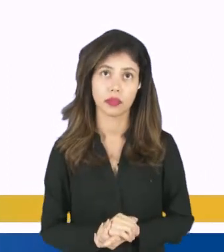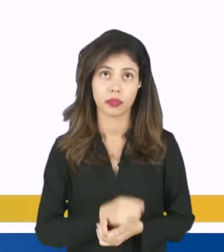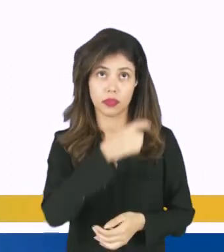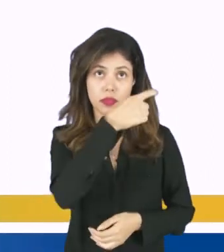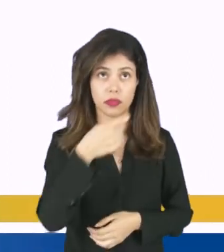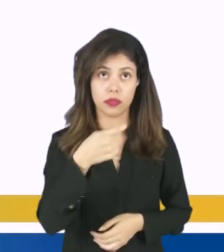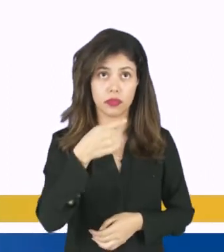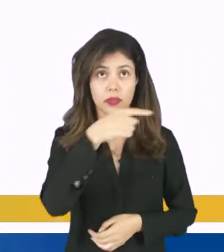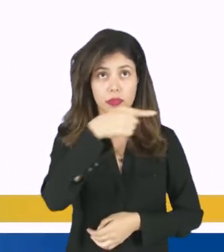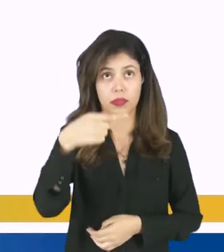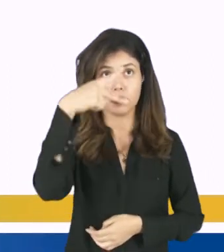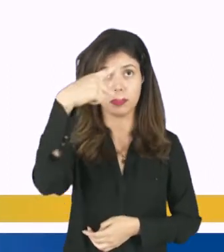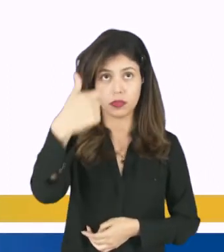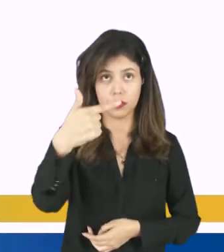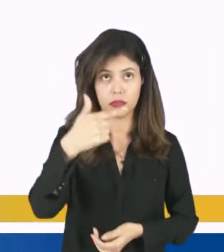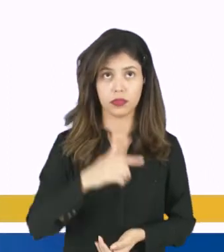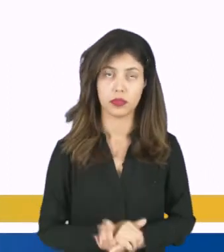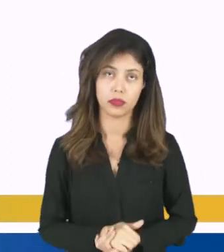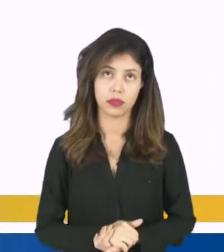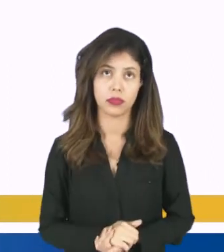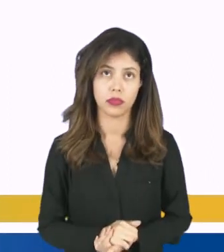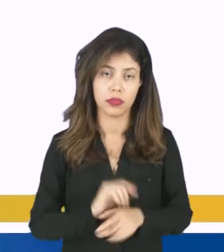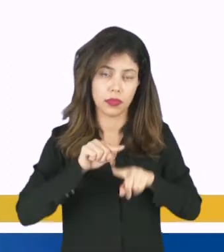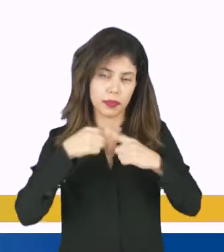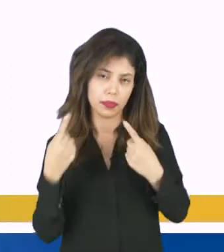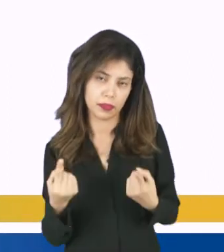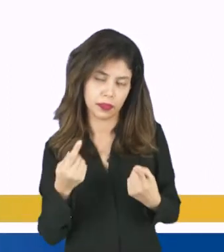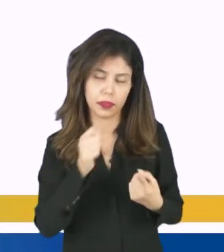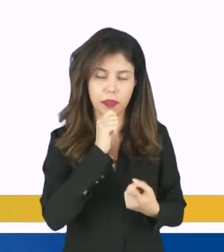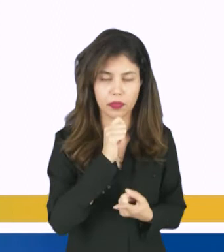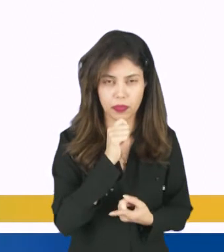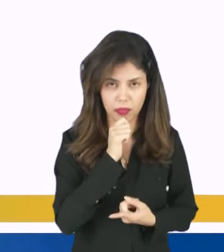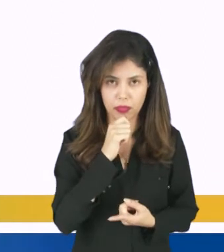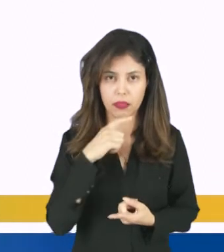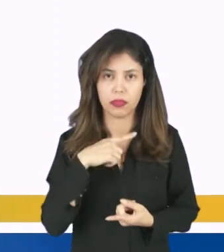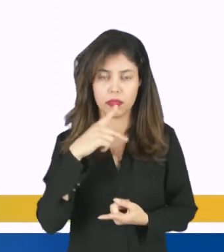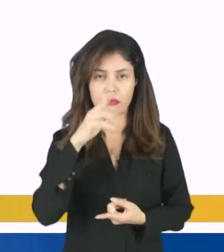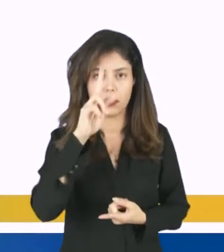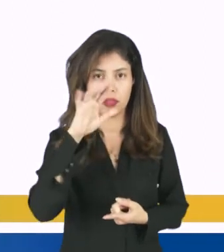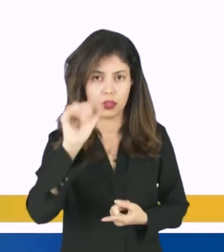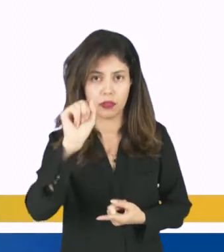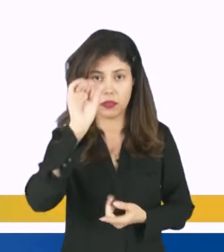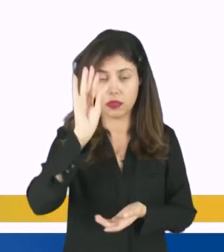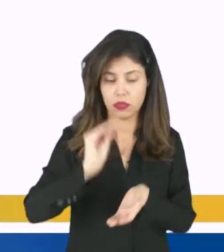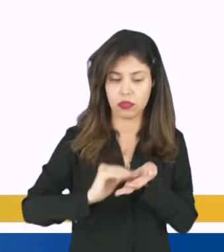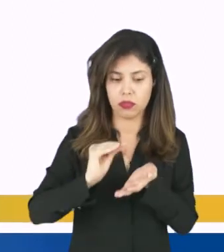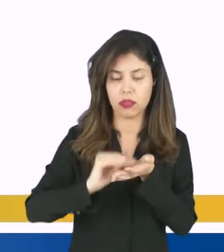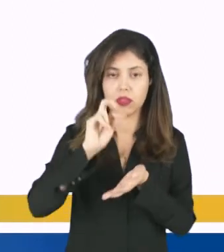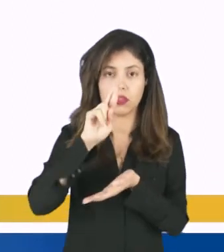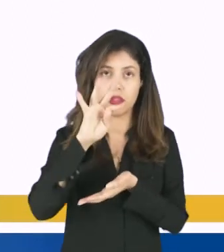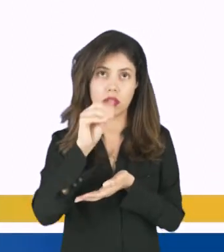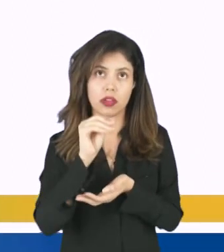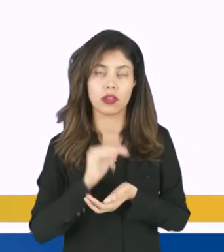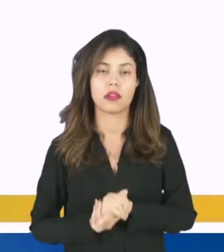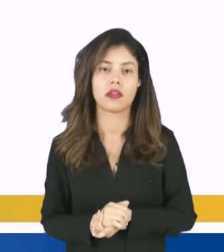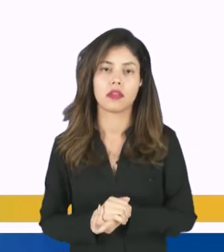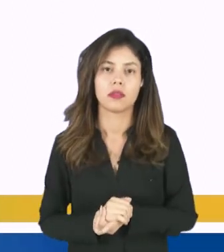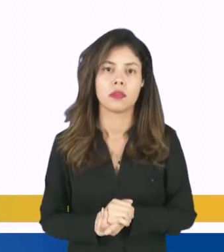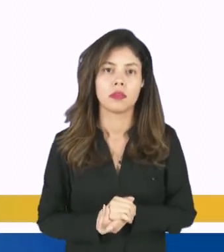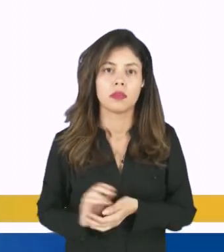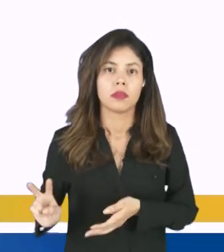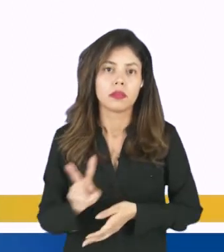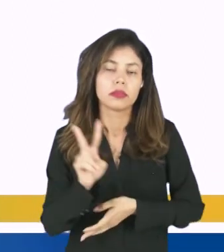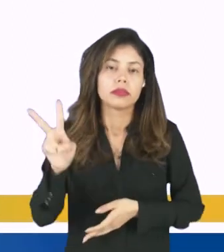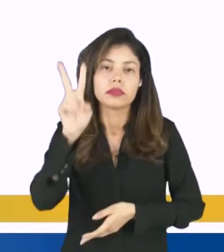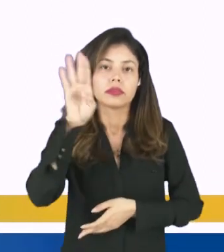valor absoluto de menos 6. Ou seja, minha P de 2 é igual a menos 6. Tudo